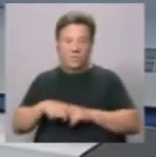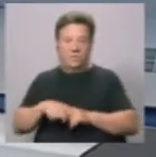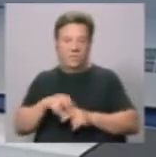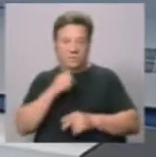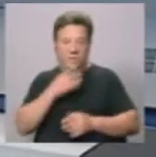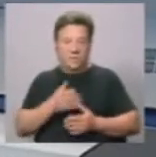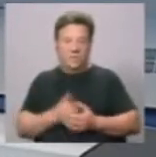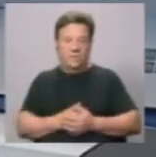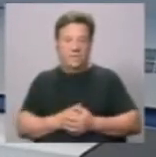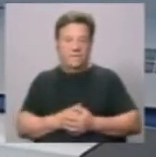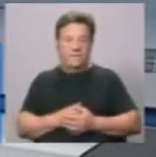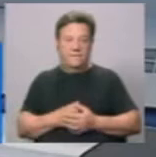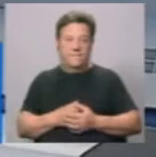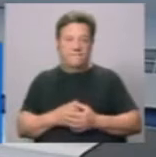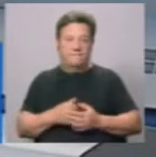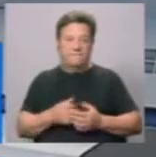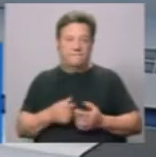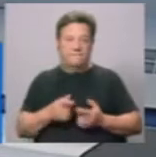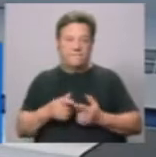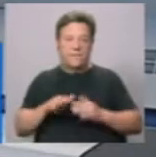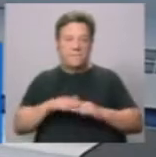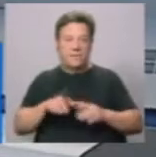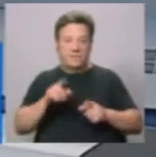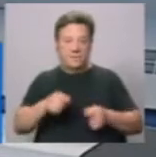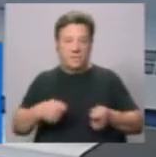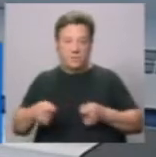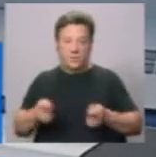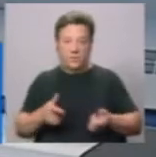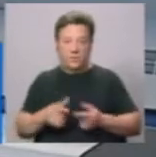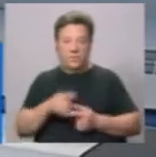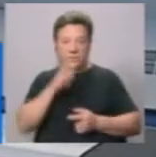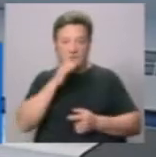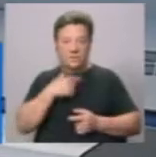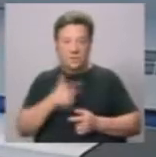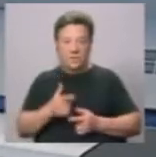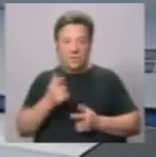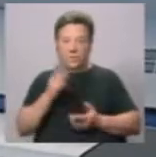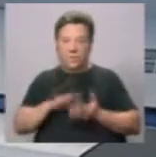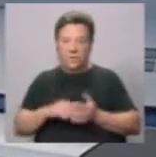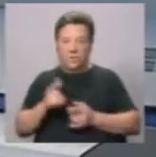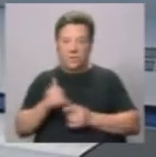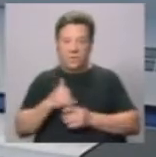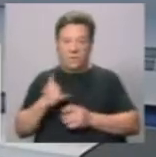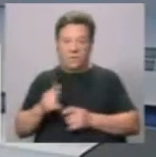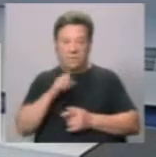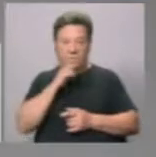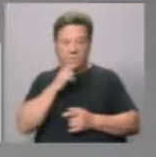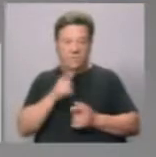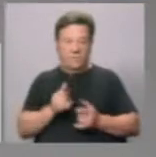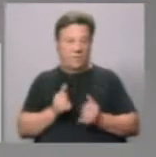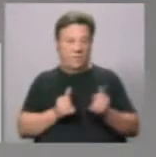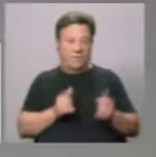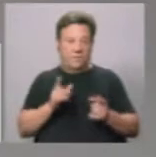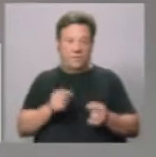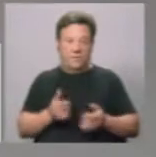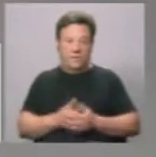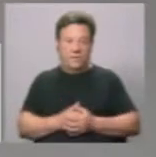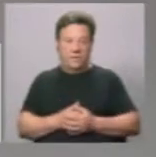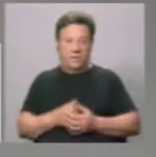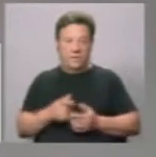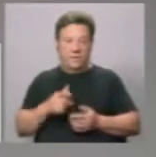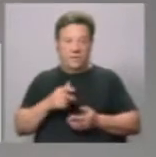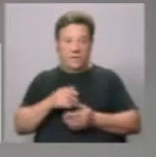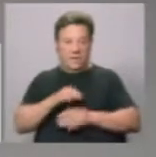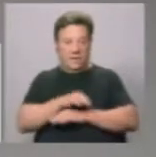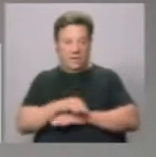bem. A mesa mexe, porque se nós estamos com um colega aqui de lado, podemos estar com o do outro. A arquitetura